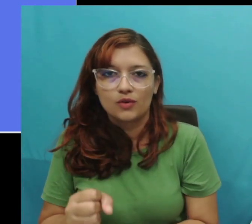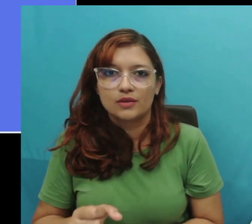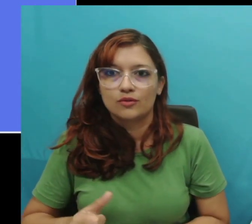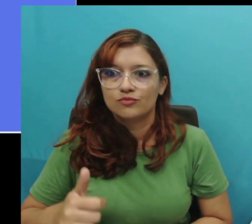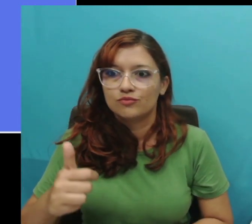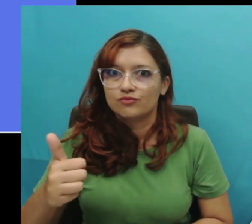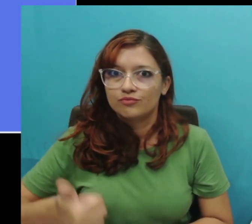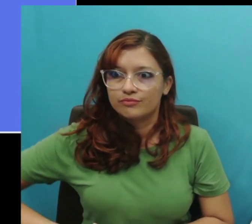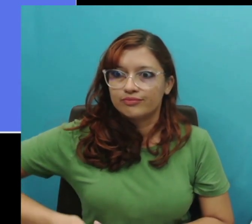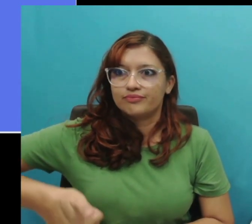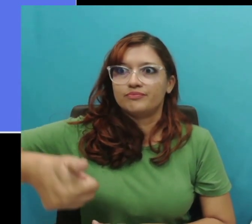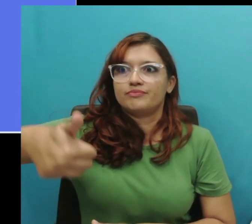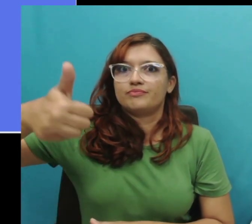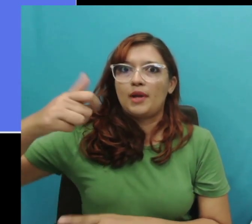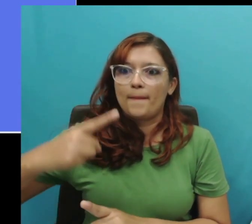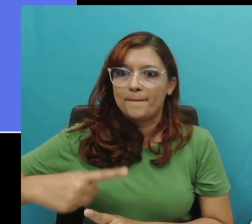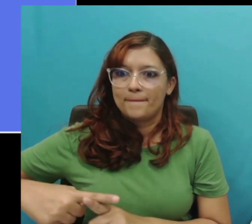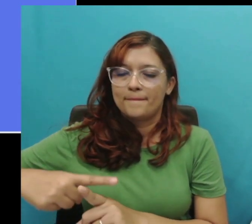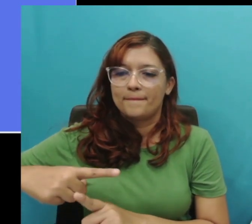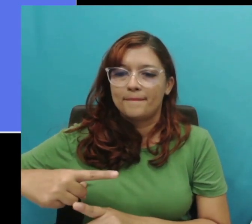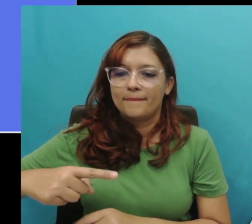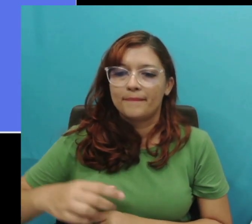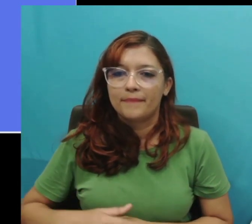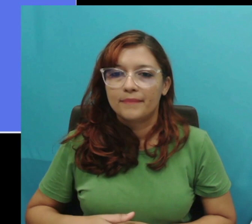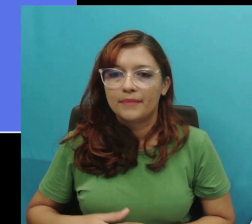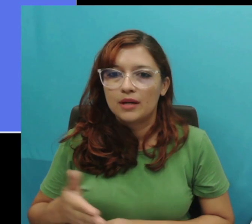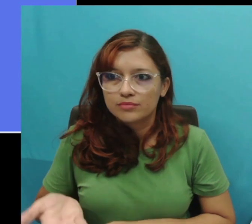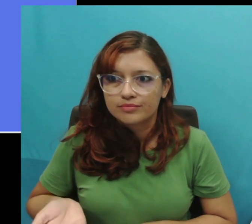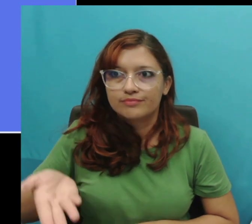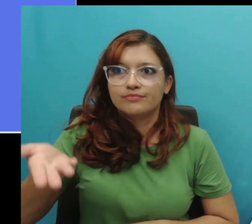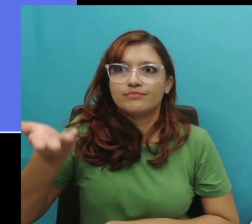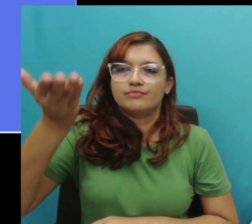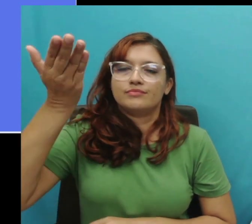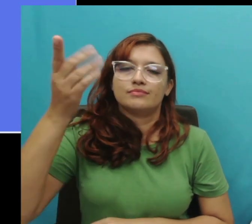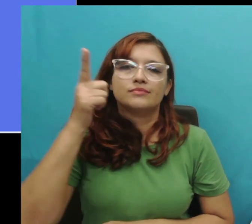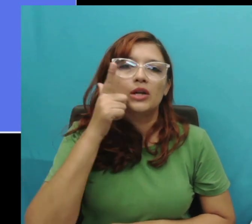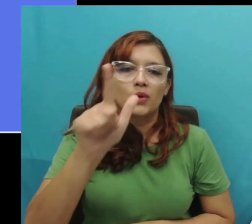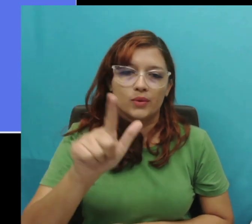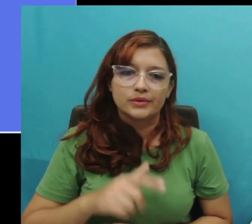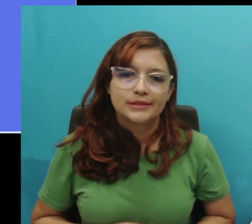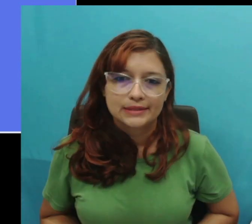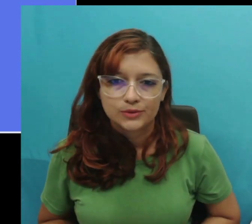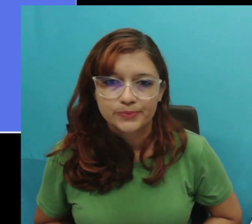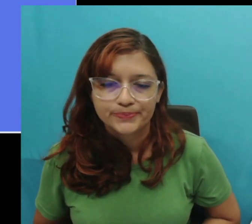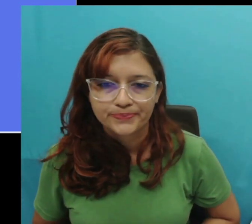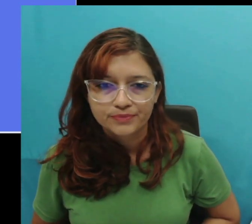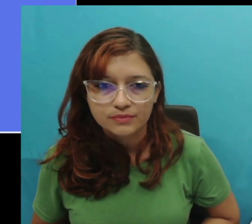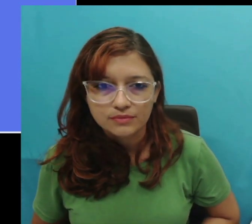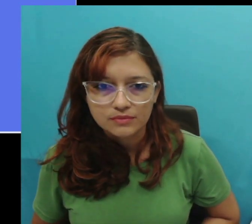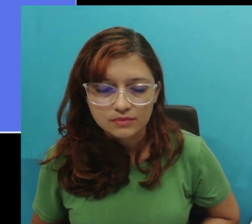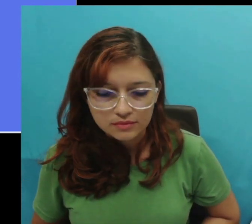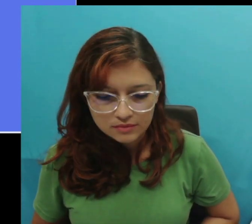ajudou no entendimento dos alunos e fez com que as notas melhorassem.